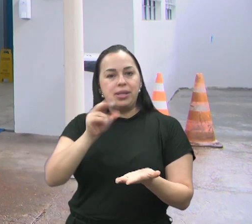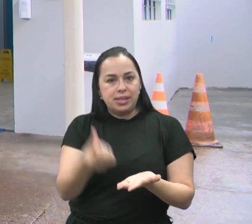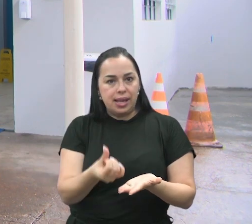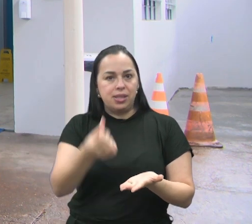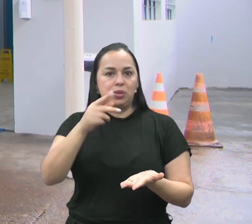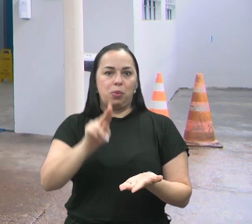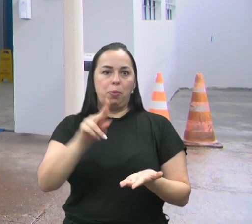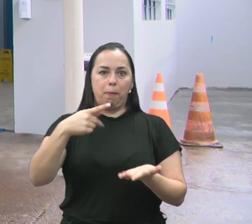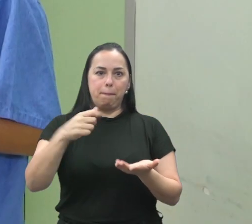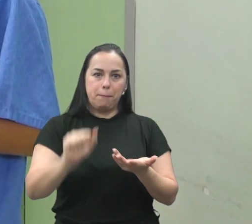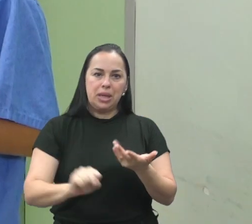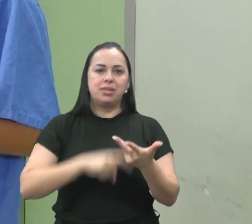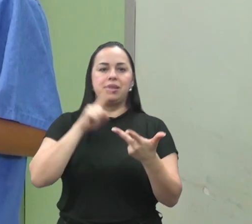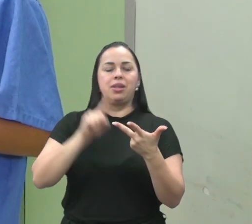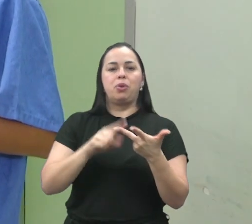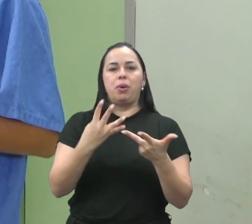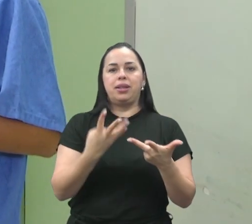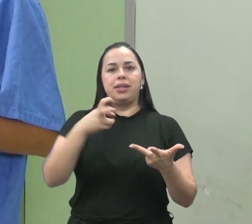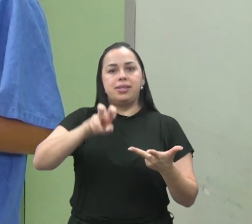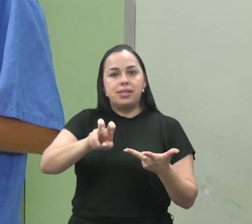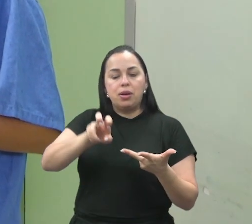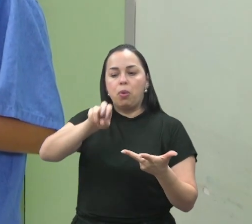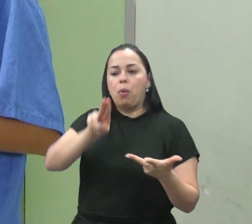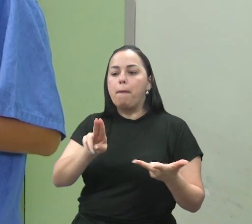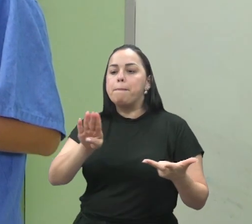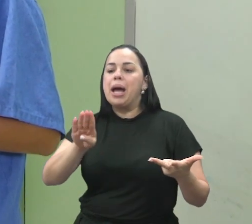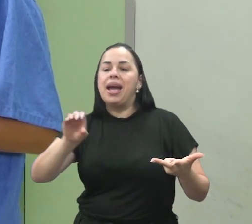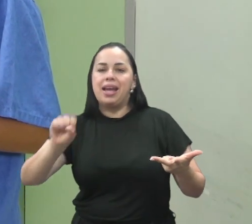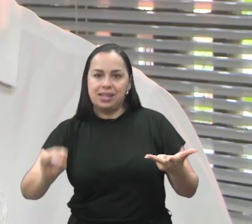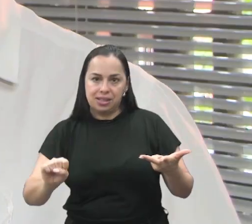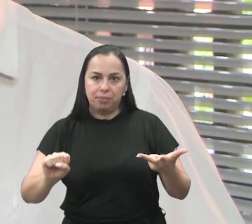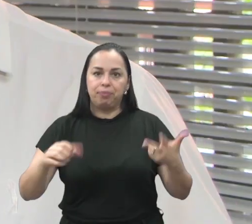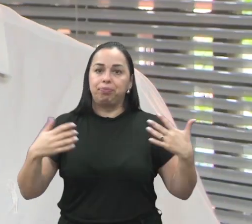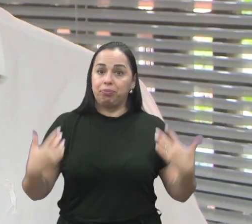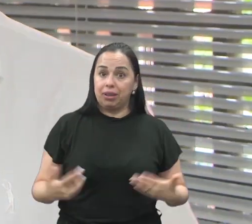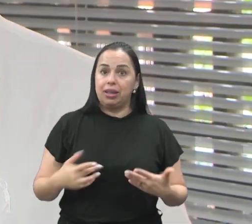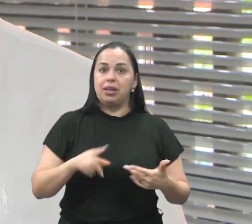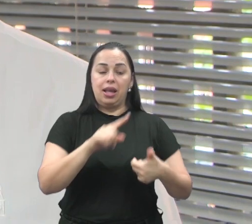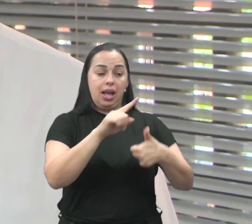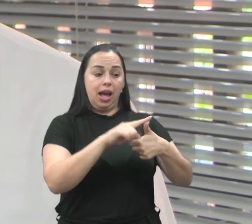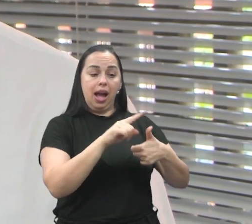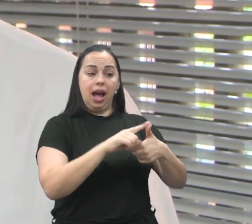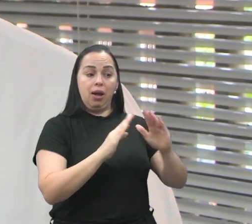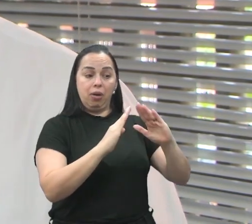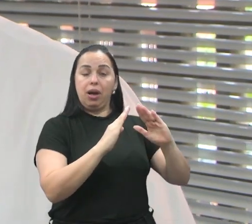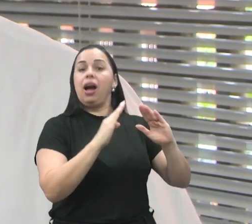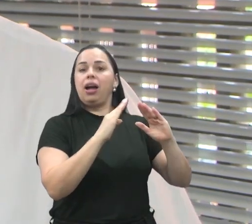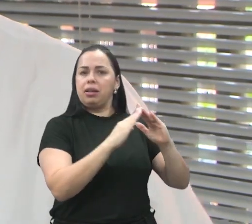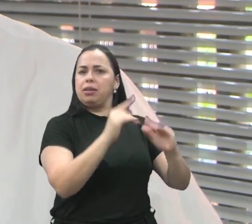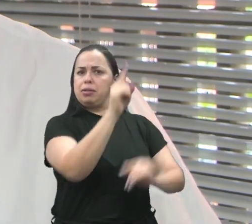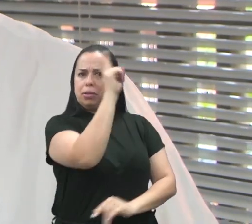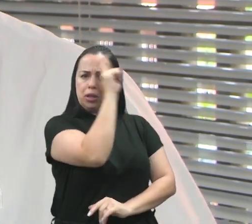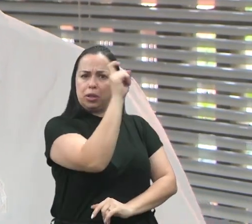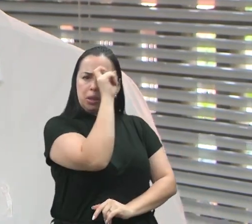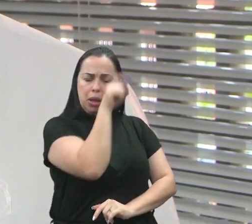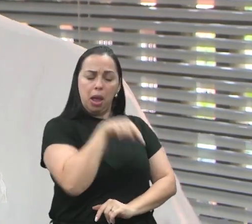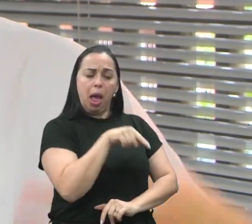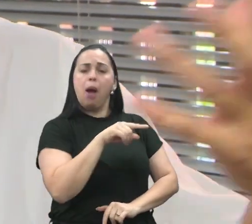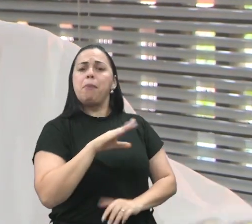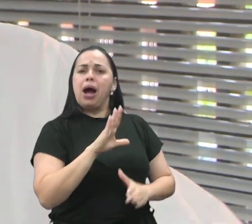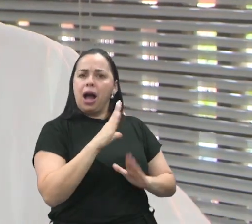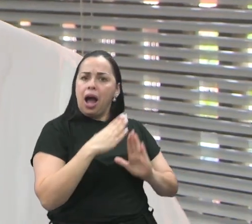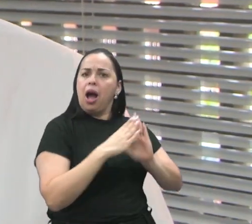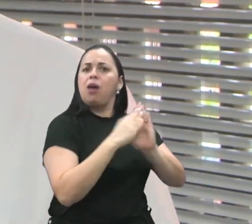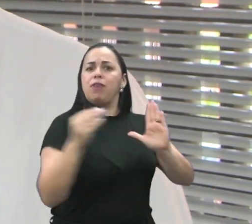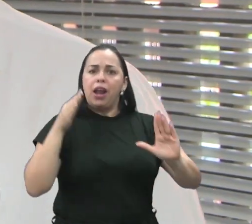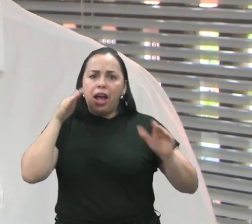unidades básicas de saúde e uma equipe com mais de 7.000 profissionais. Se a gente pegar o nosso próprio hospital municipal, ele é uma referência aqui na região, para o